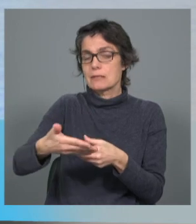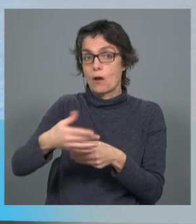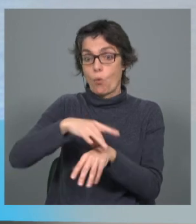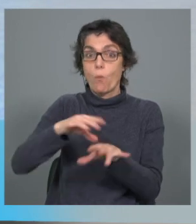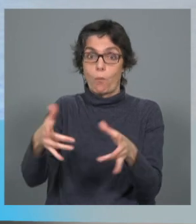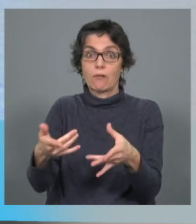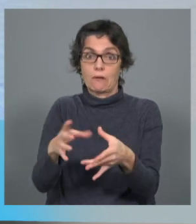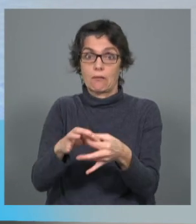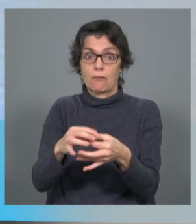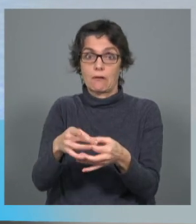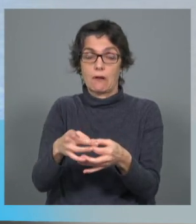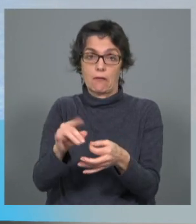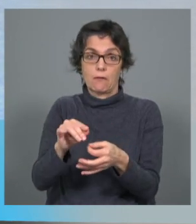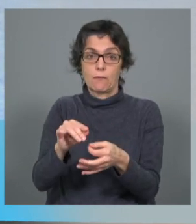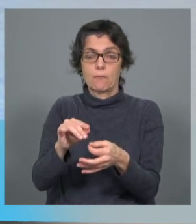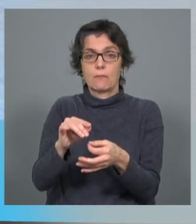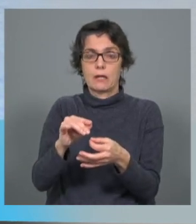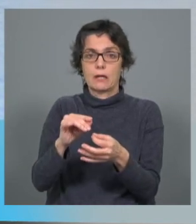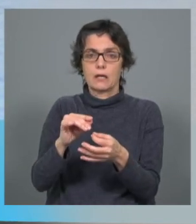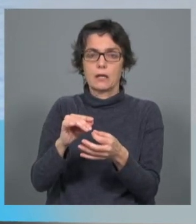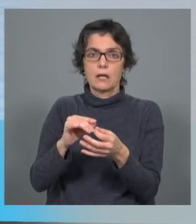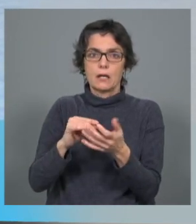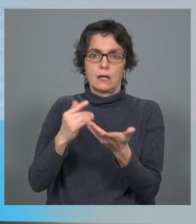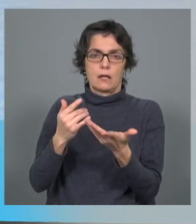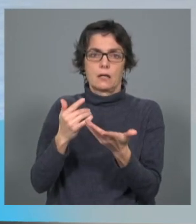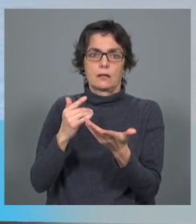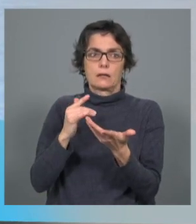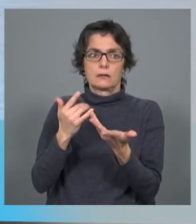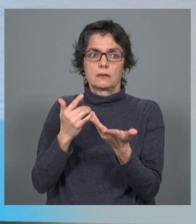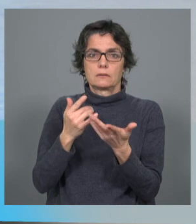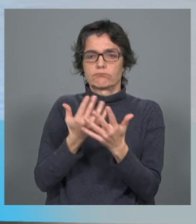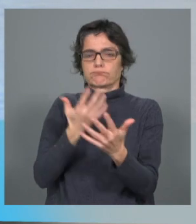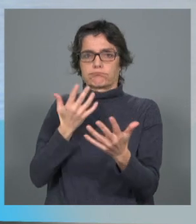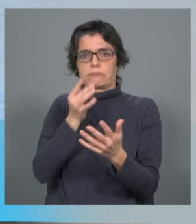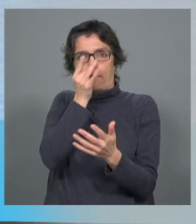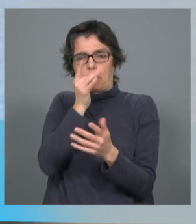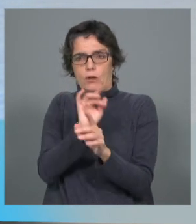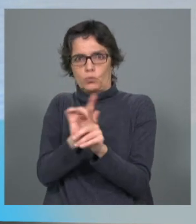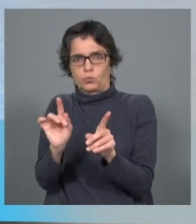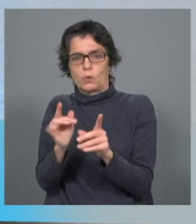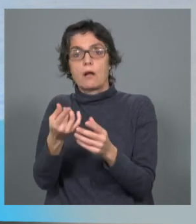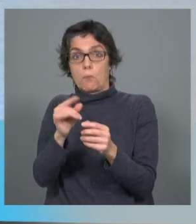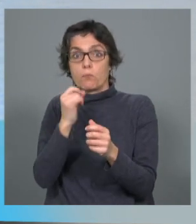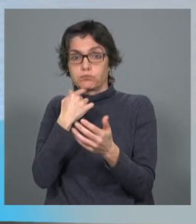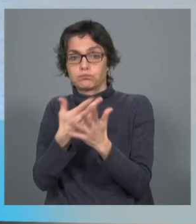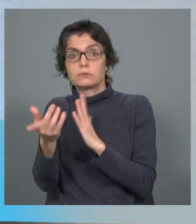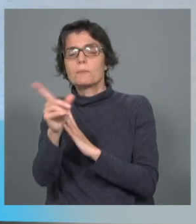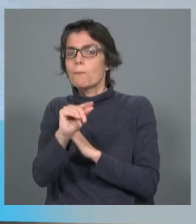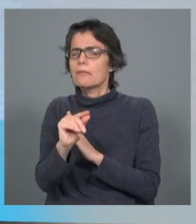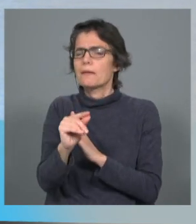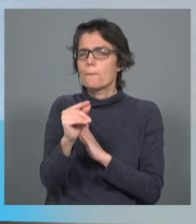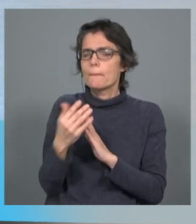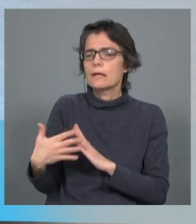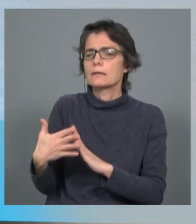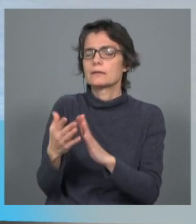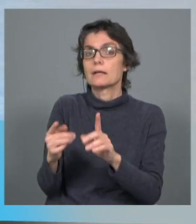que estamos a viver revelou-nos muitas fragilidades, mas revelou-nos também muita coisa bonita e muita coisa boa ao